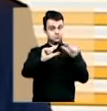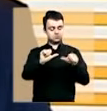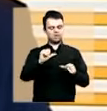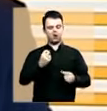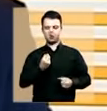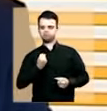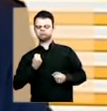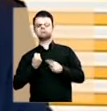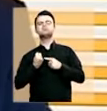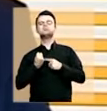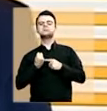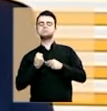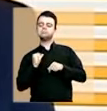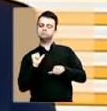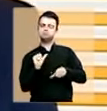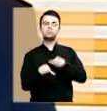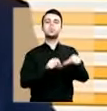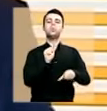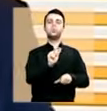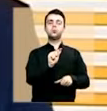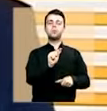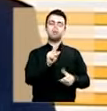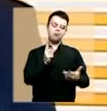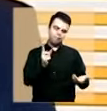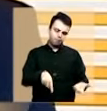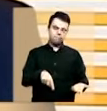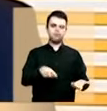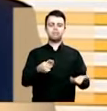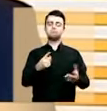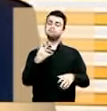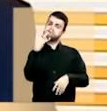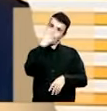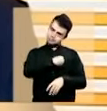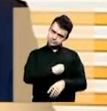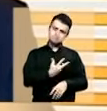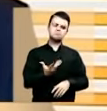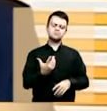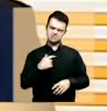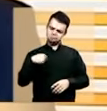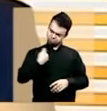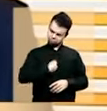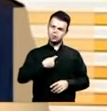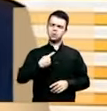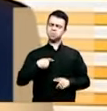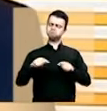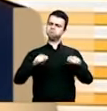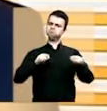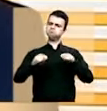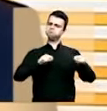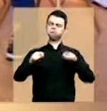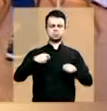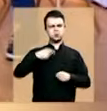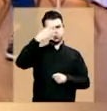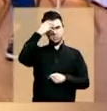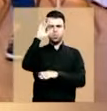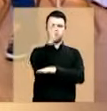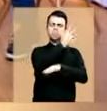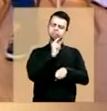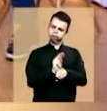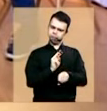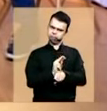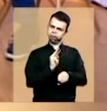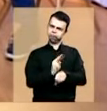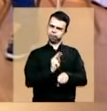de mesquinho, de avarento, por uma questão até bonita, dizer, não, eu estou contribuindo para o